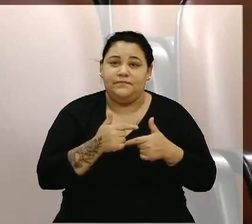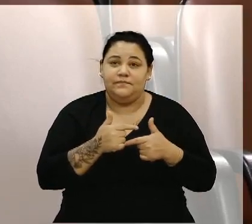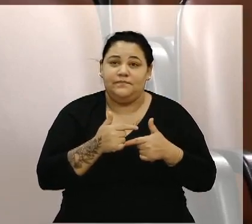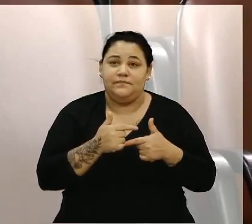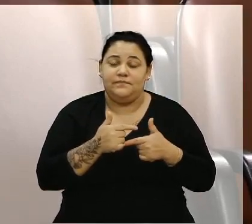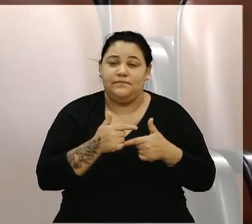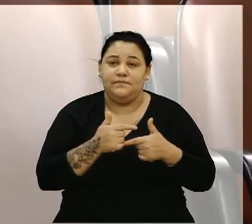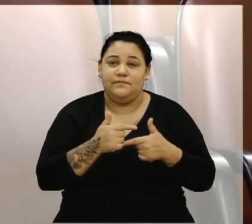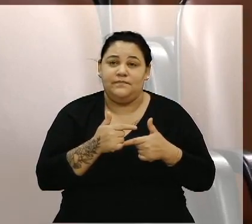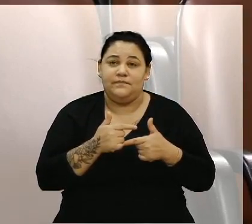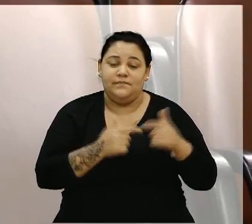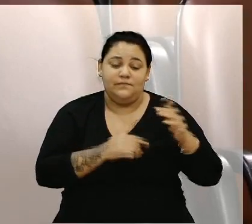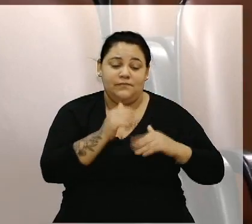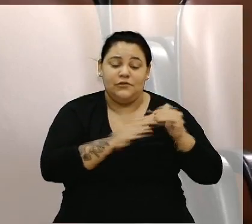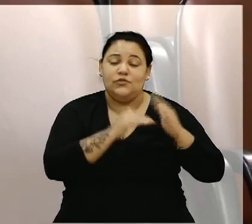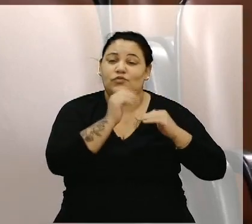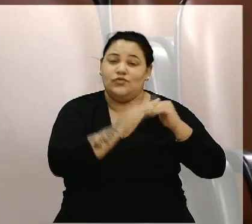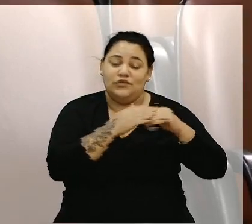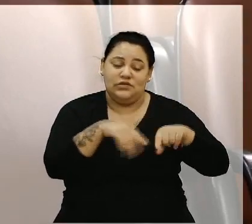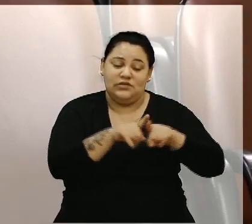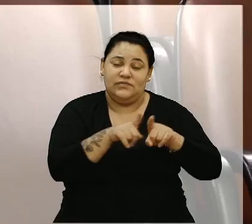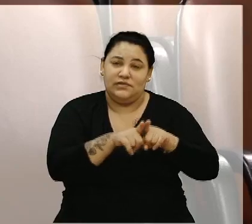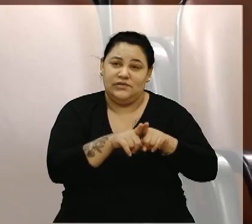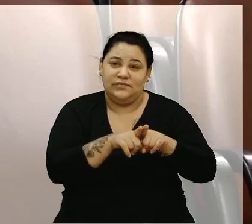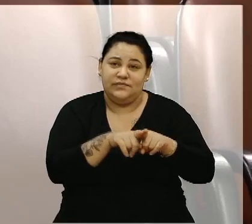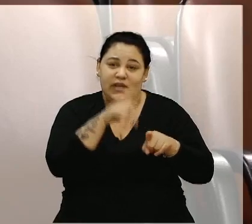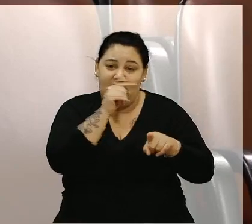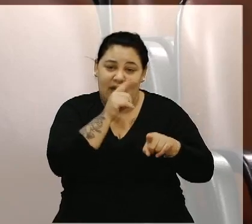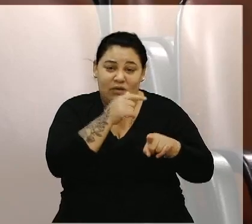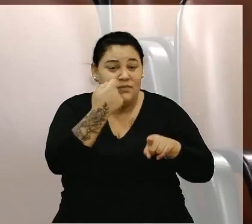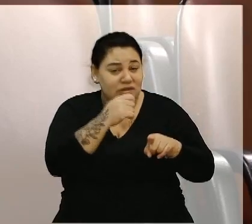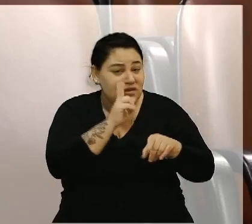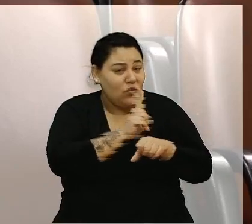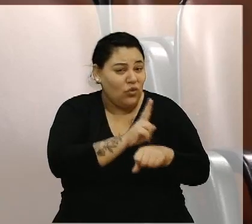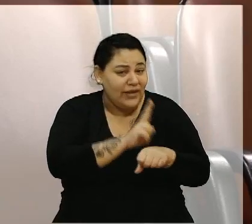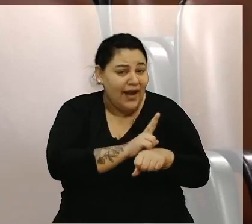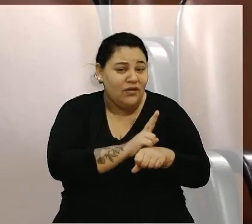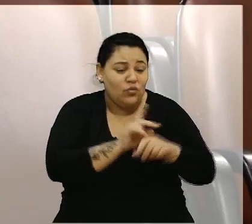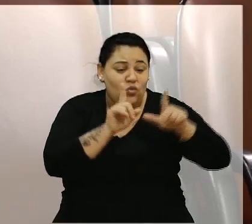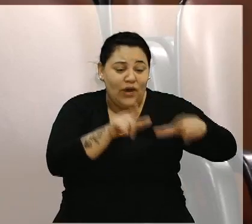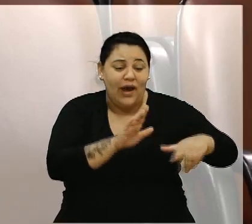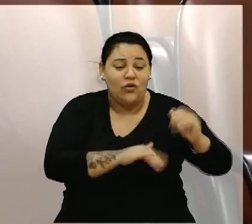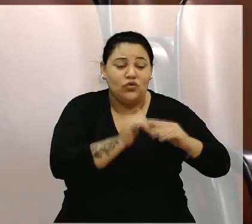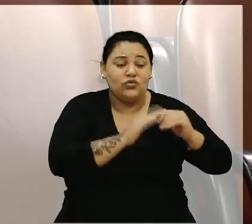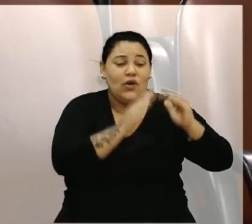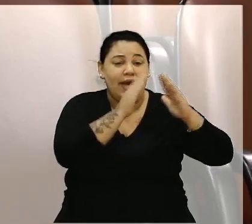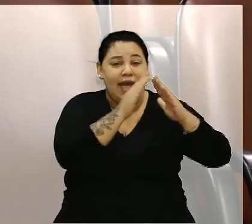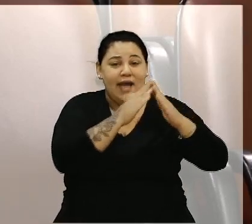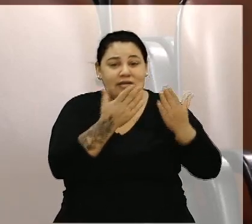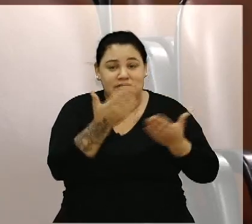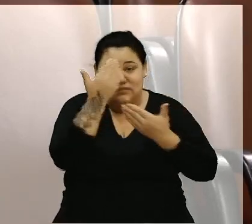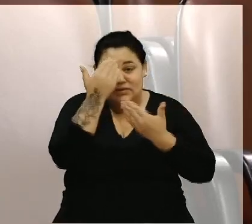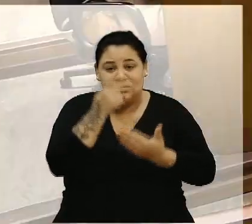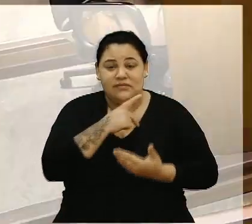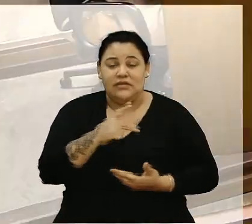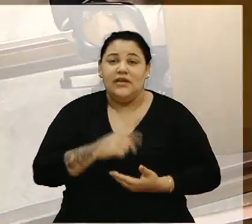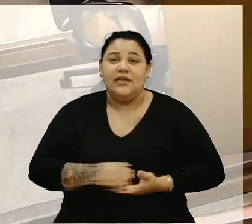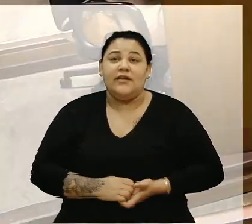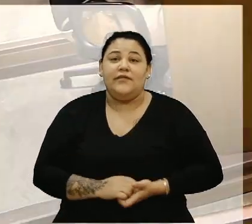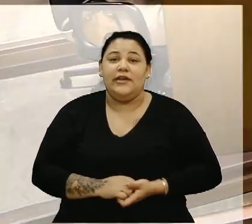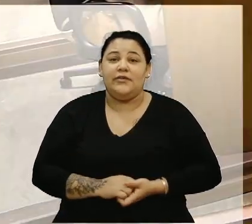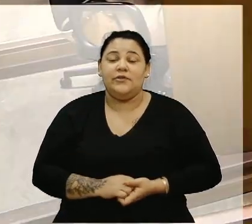venham construir em cima do valo ou em cima das águas nascentes de Caxias do Sul. Obrigado, presidente.